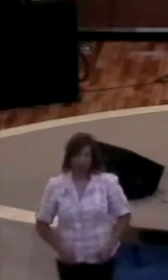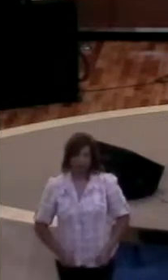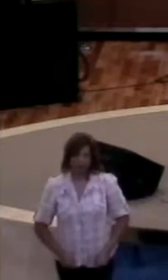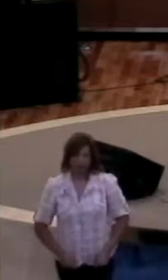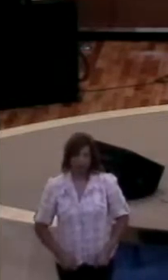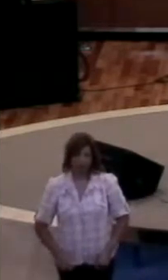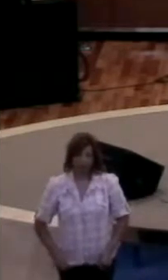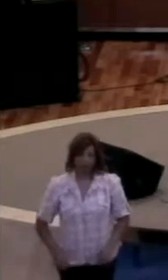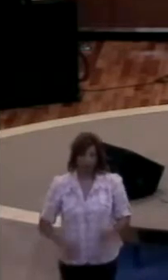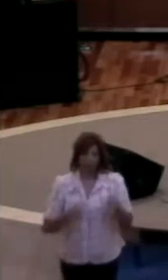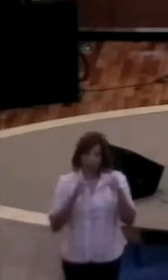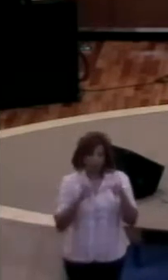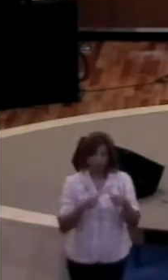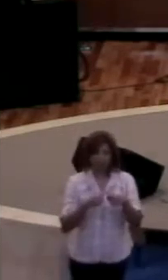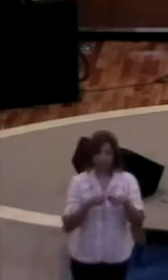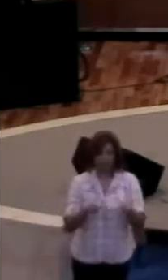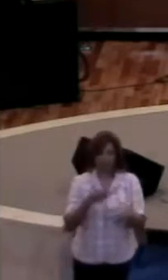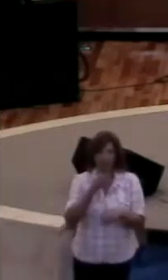Onde estavam eles?